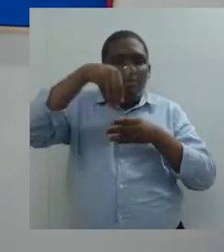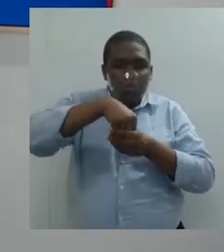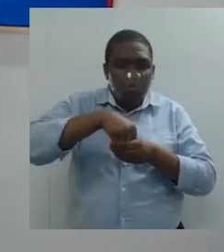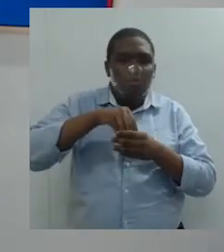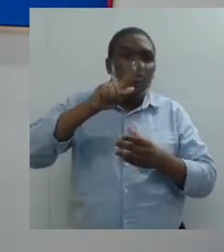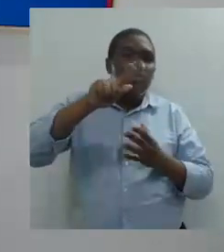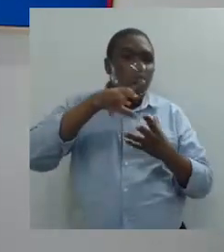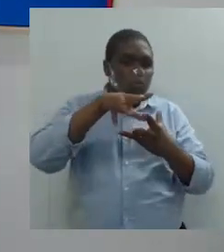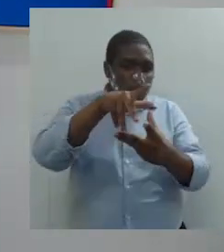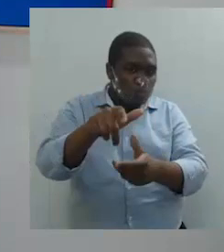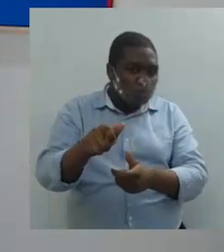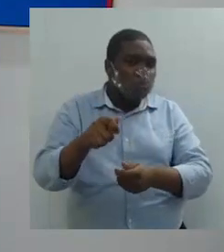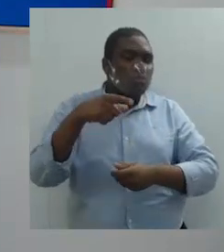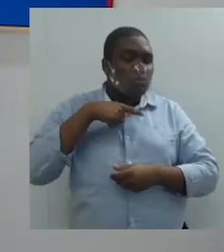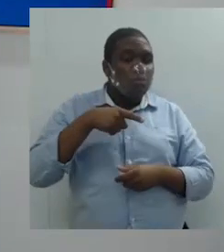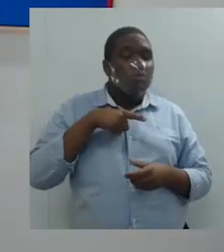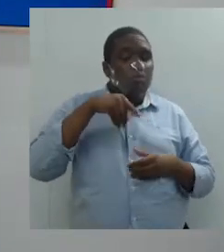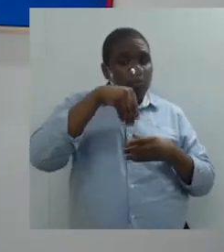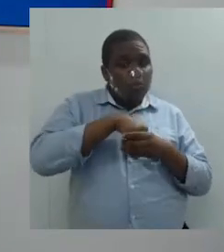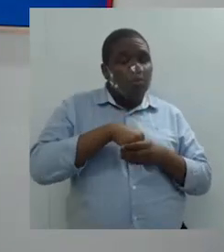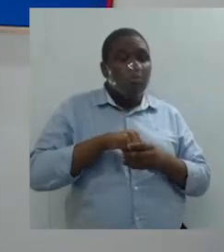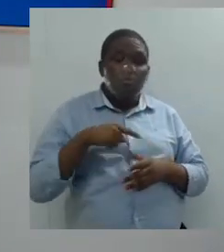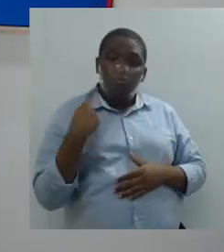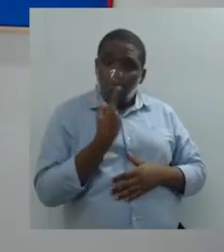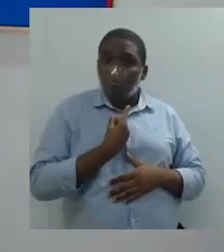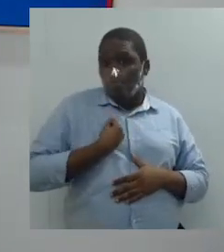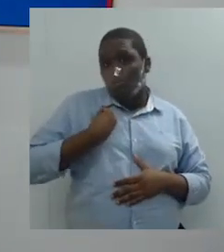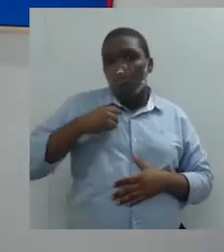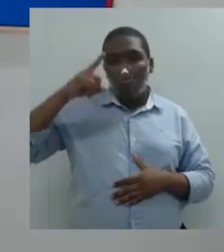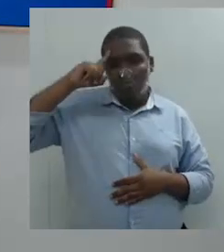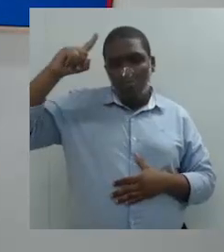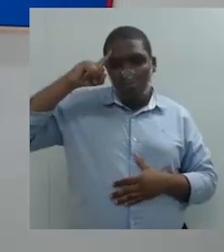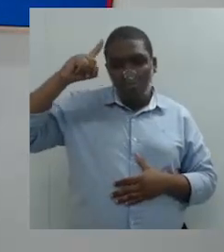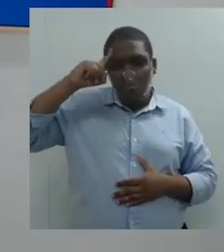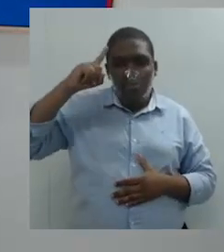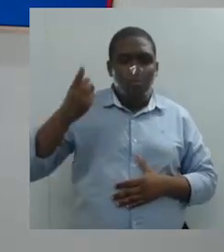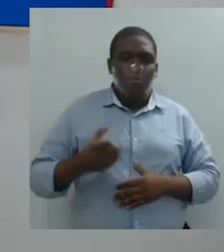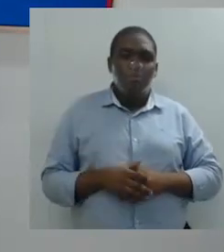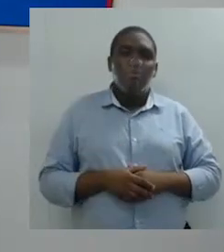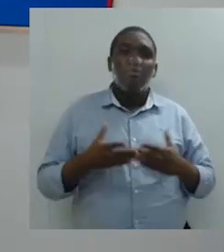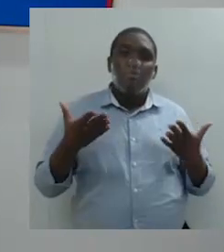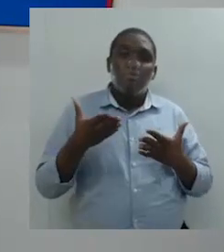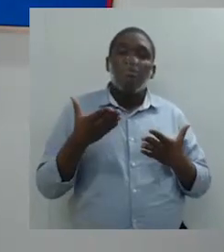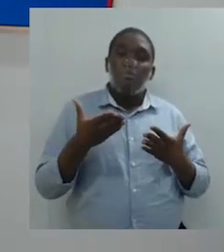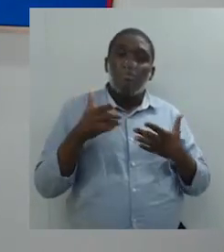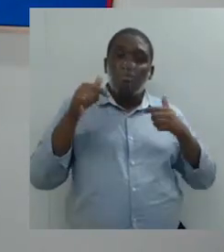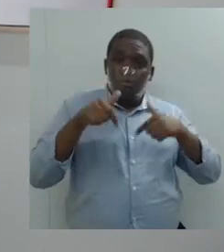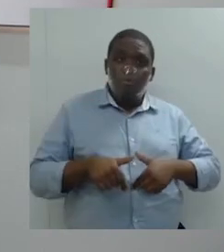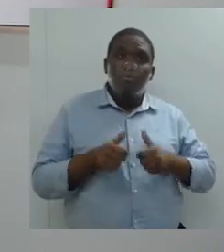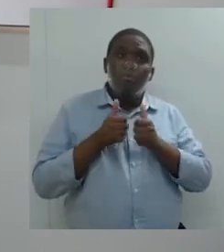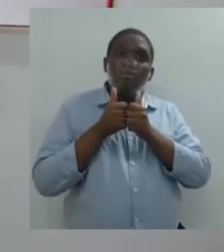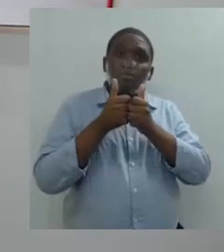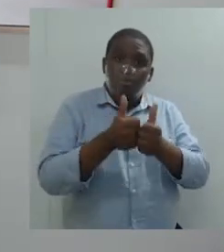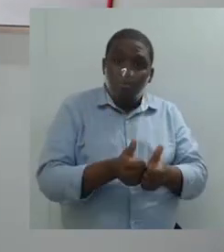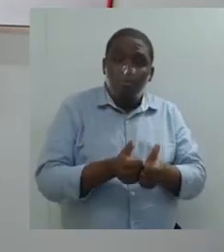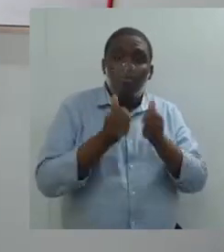geografia faz parte do nosso dia a dia. Acompanhe comigo agora essas imagens.